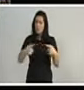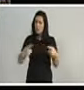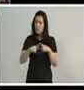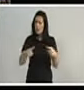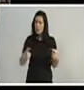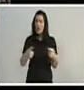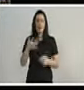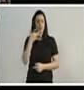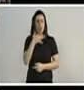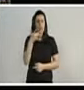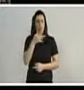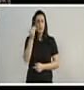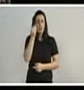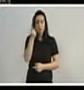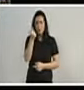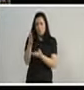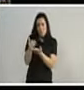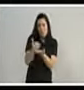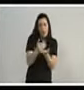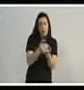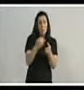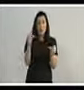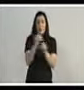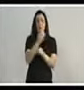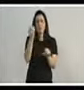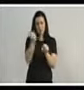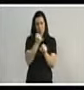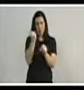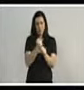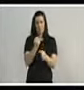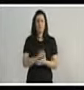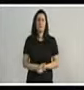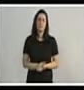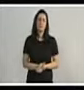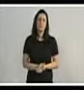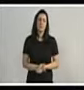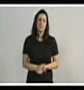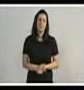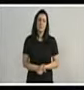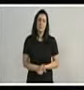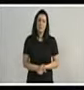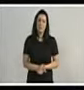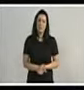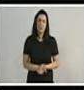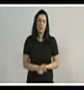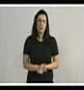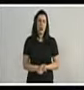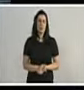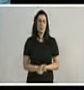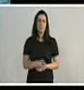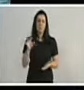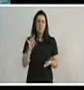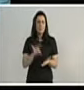recursos para ir completando os valores necessários dentro do programa pra mim para a pavimentação para que se torne realidade